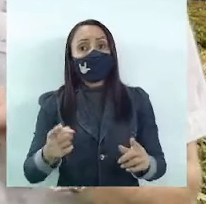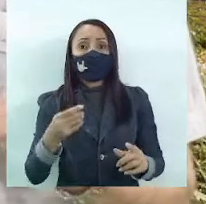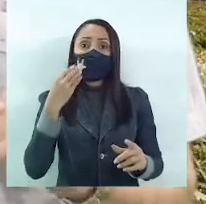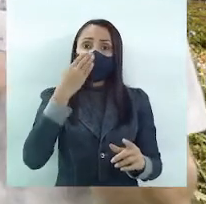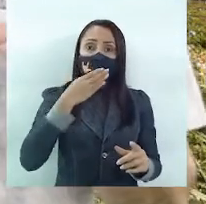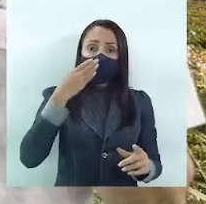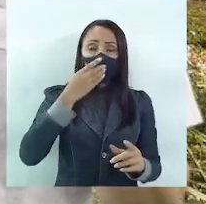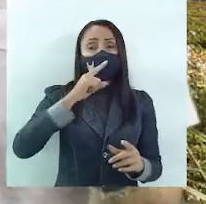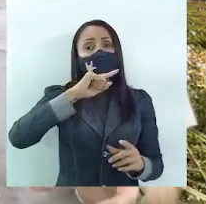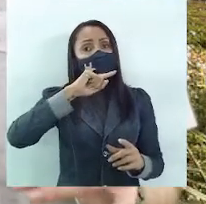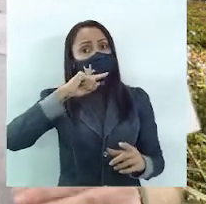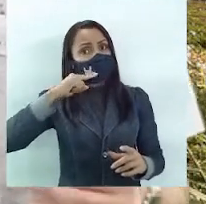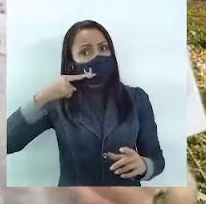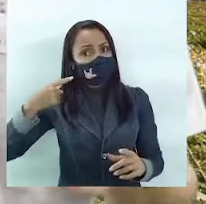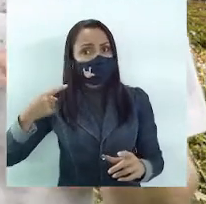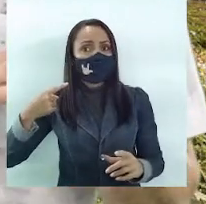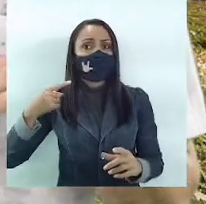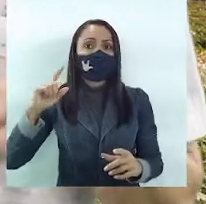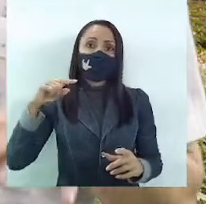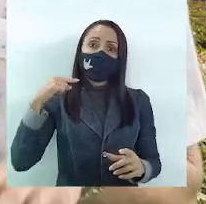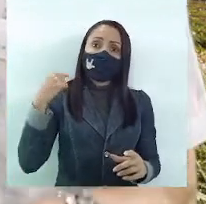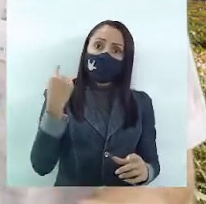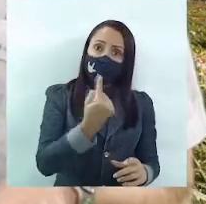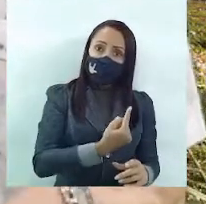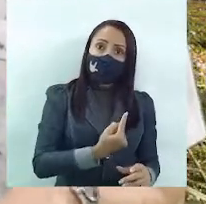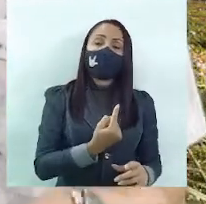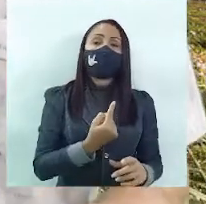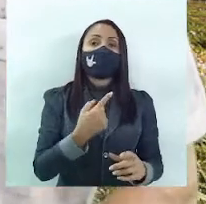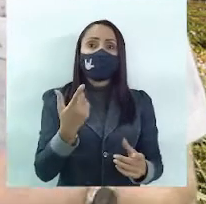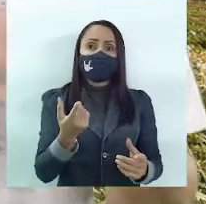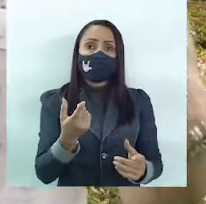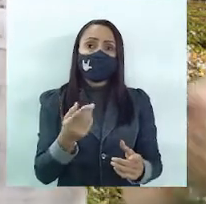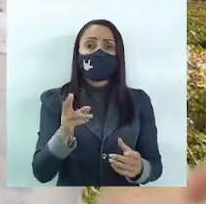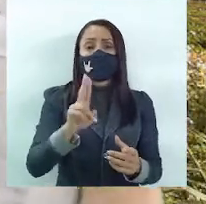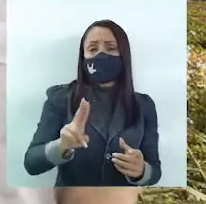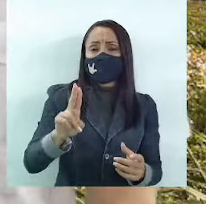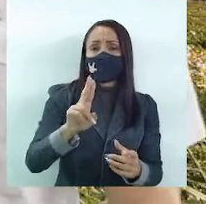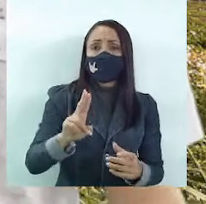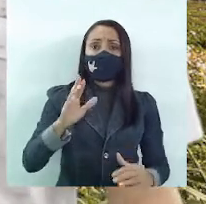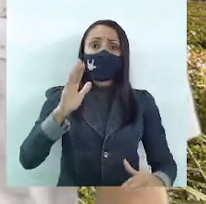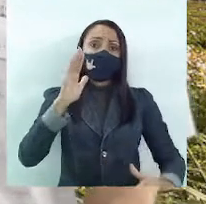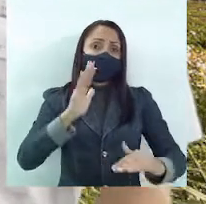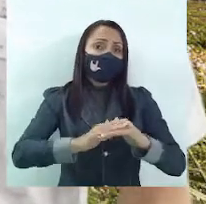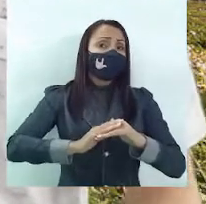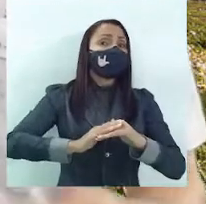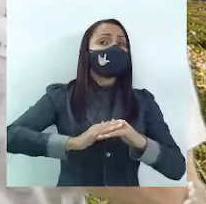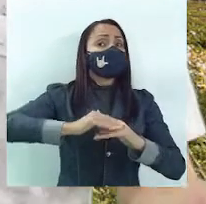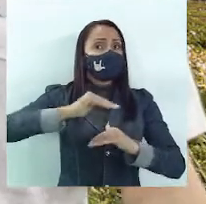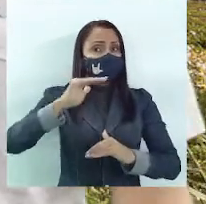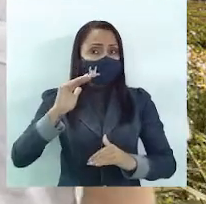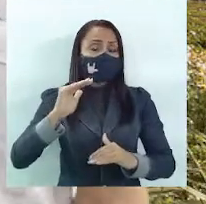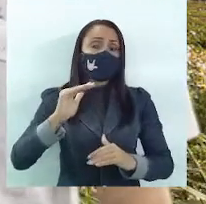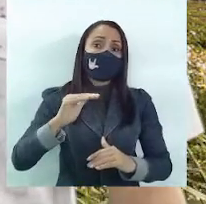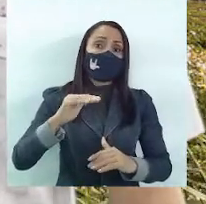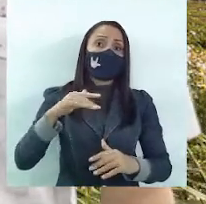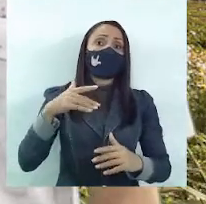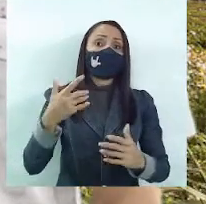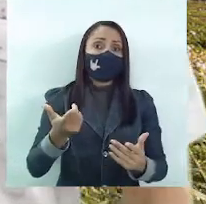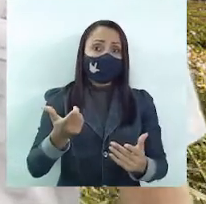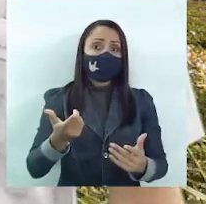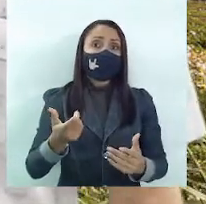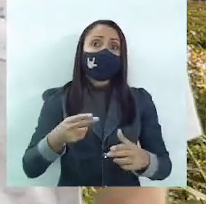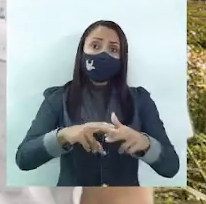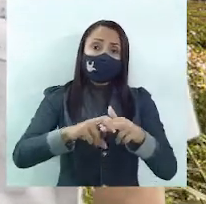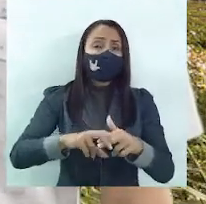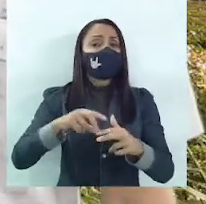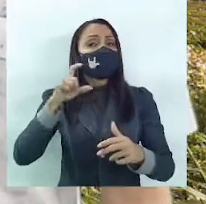da cana-de-açúcar, que é o nosso, que nós consumimos aqui, ele tem um maior teor de ocasionar cárie, um alto índice